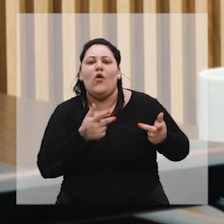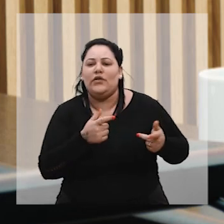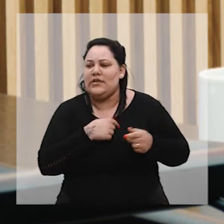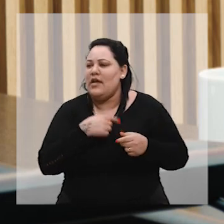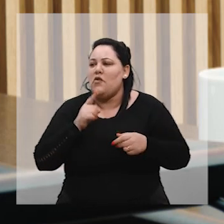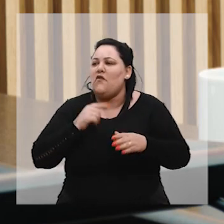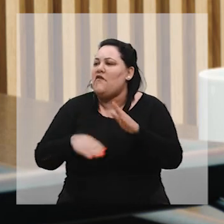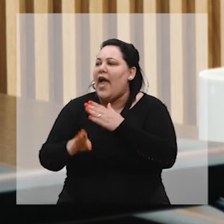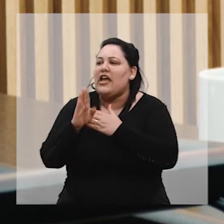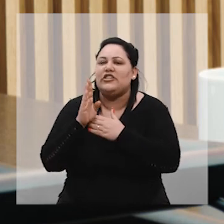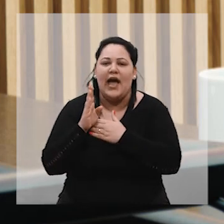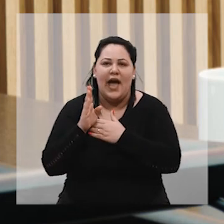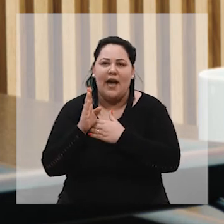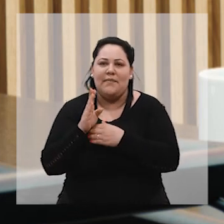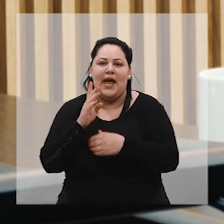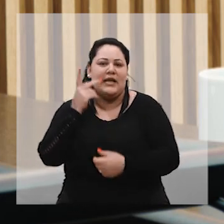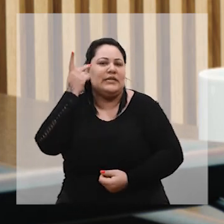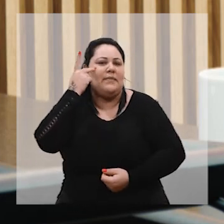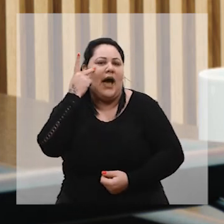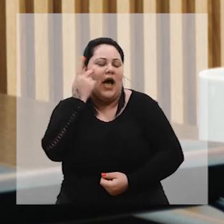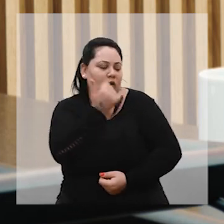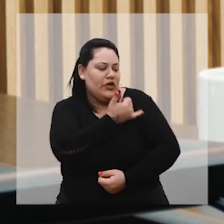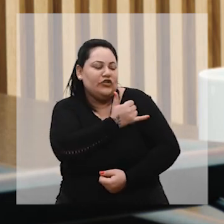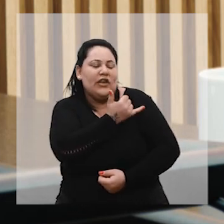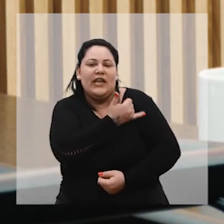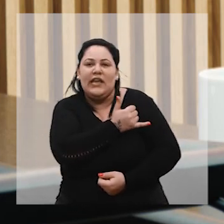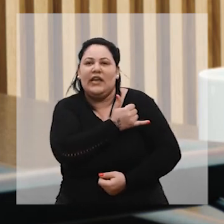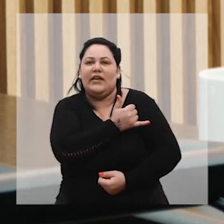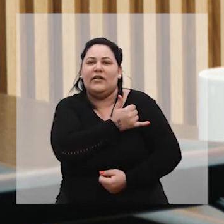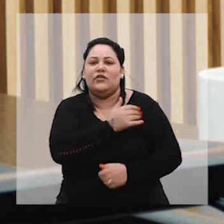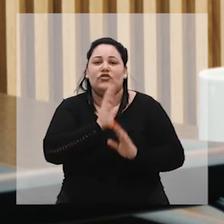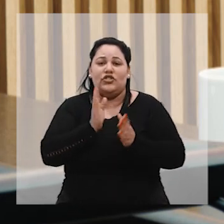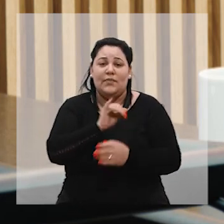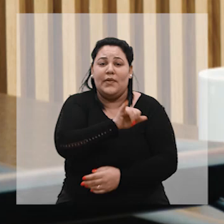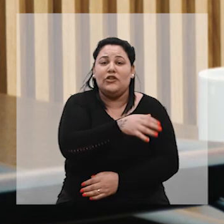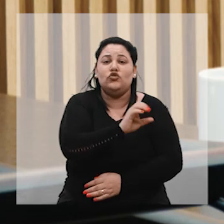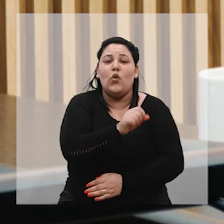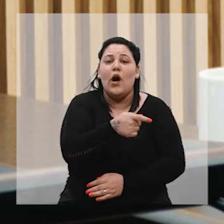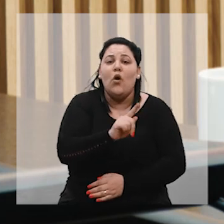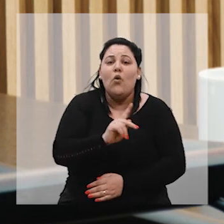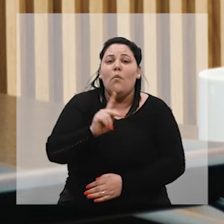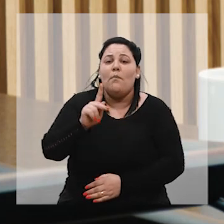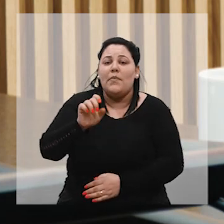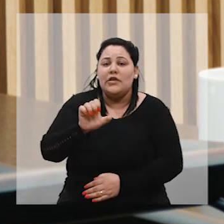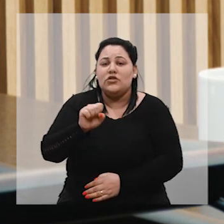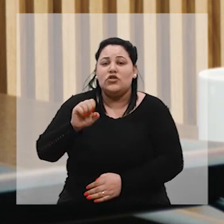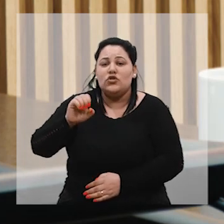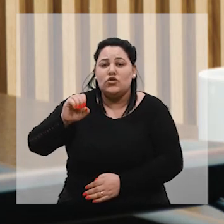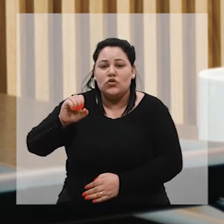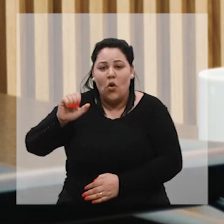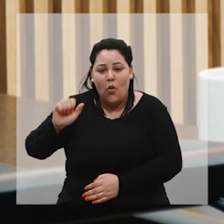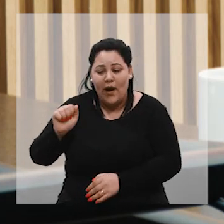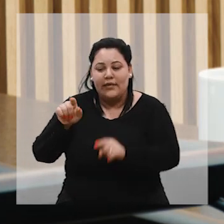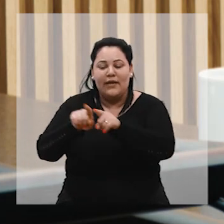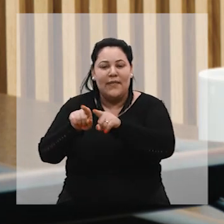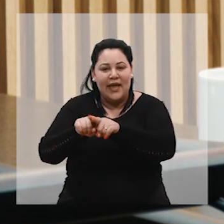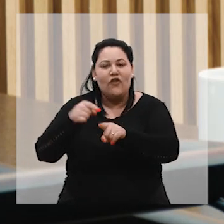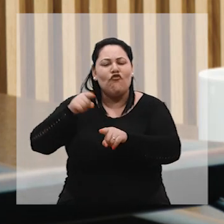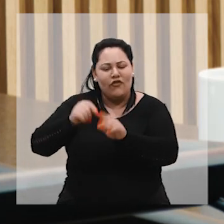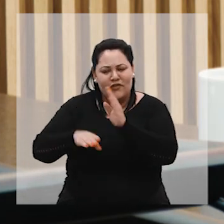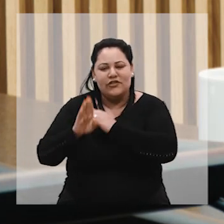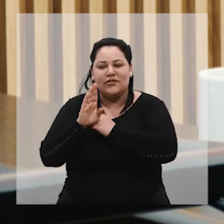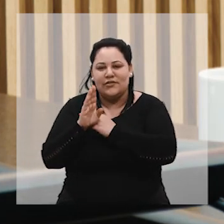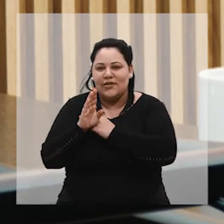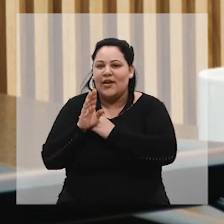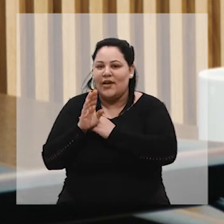por acaso, eu não tô indo viajar pra São Paulo, Rio de Janeiro, já fui pra João Pessoa, não tô indo viajar por acaso. Eles estão me